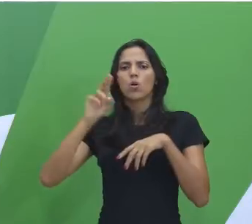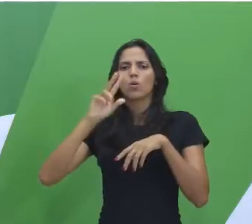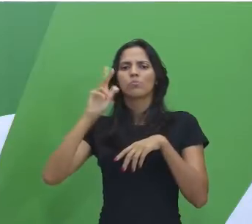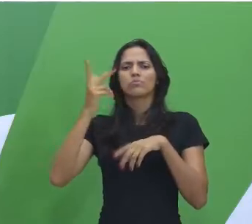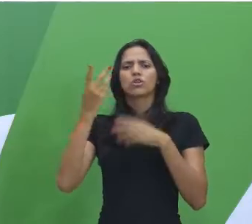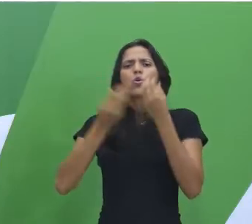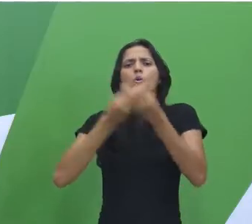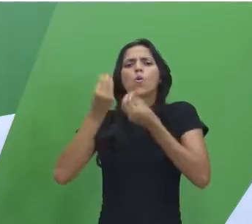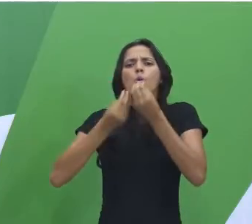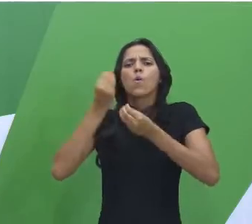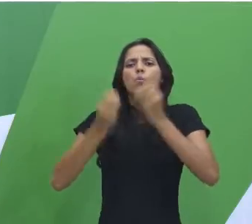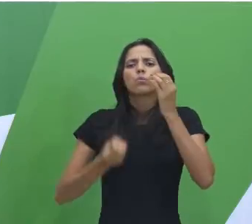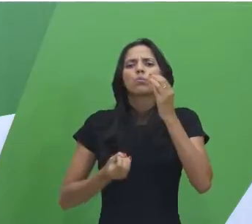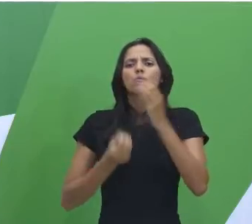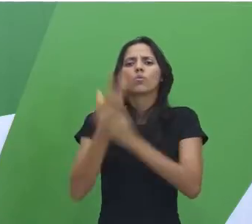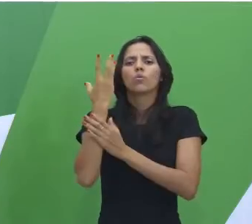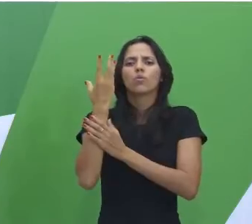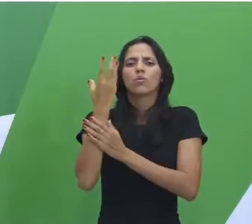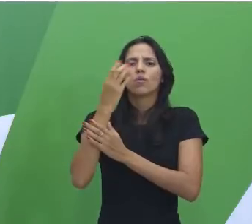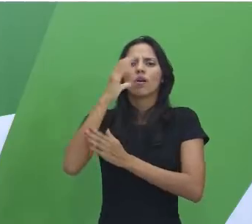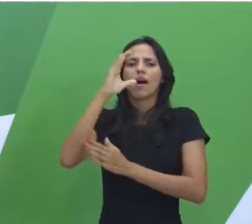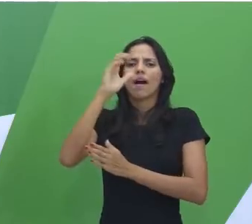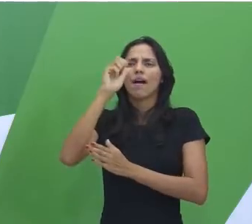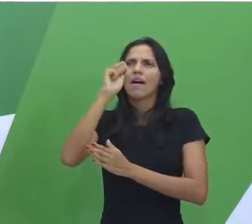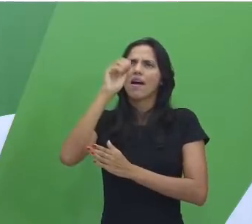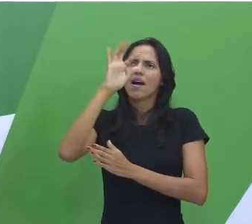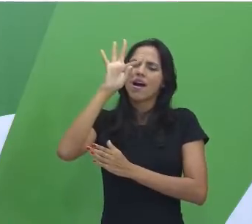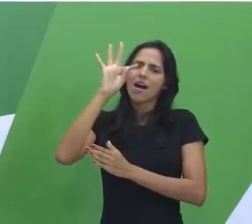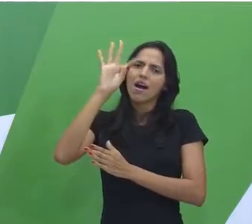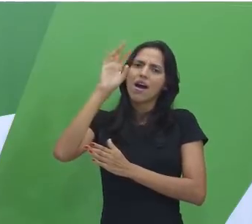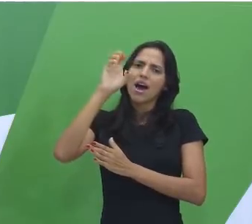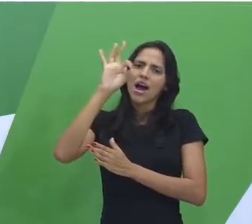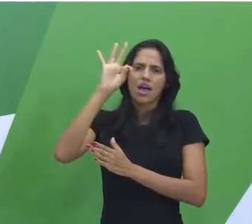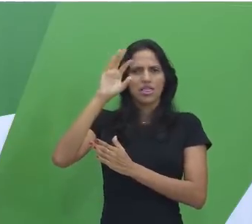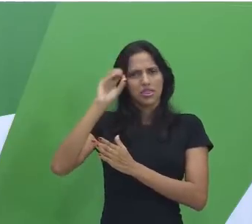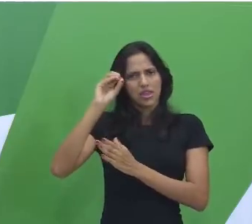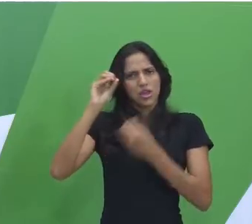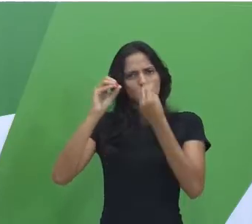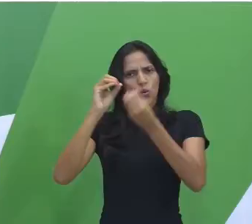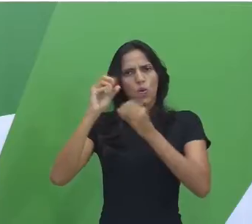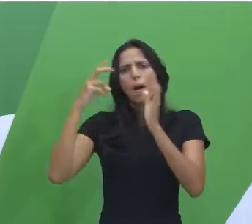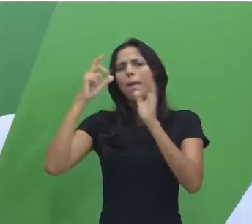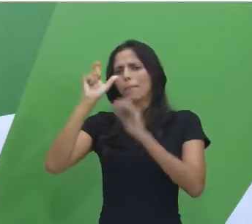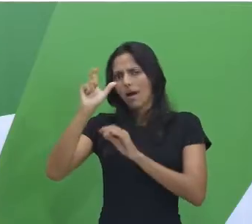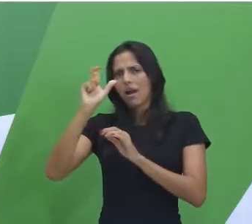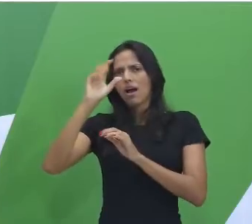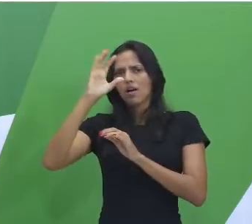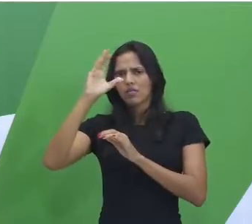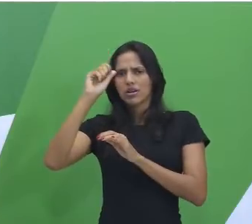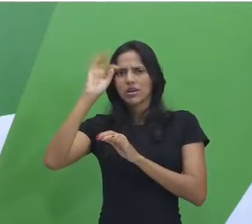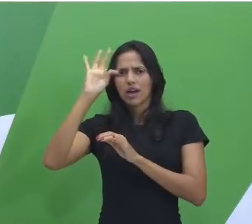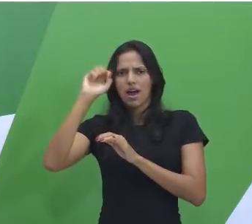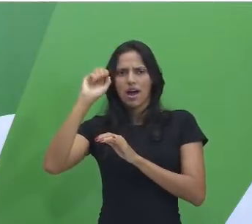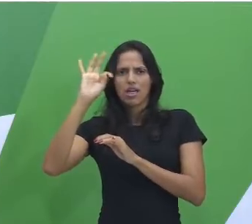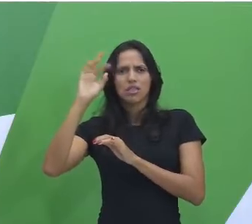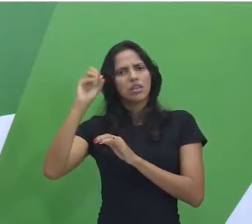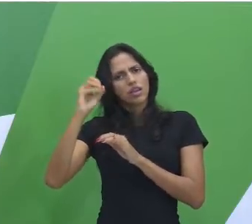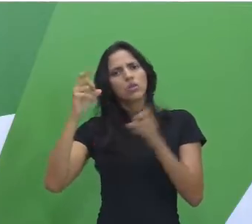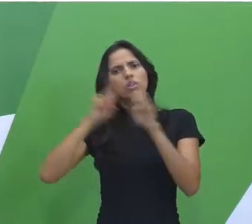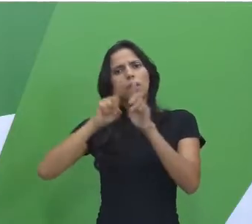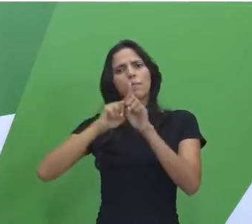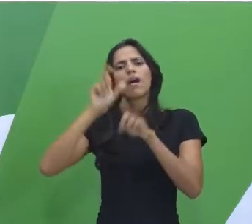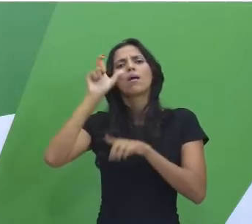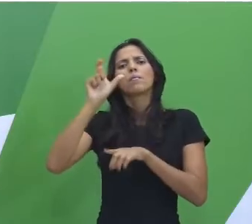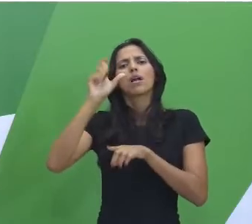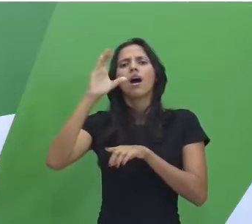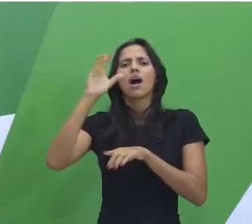Mas de onde se originou a palavra cateto? De onde se originou a palavra hipotenusa? Será que essa coisa surgiu